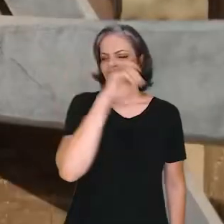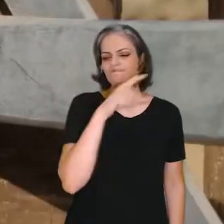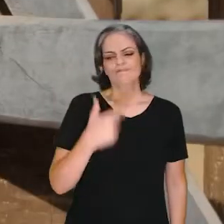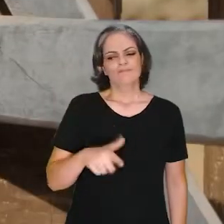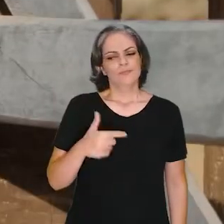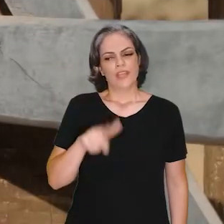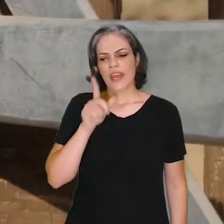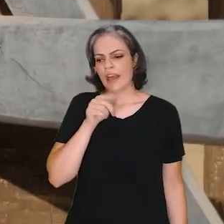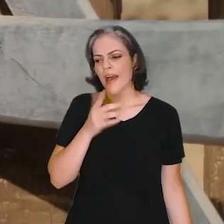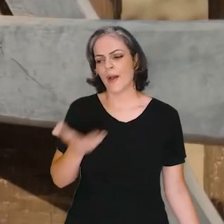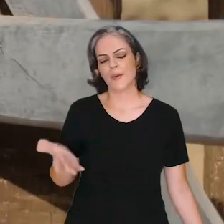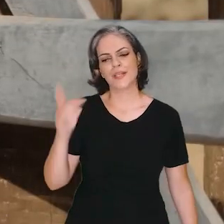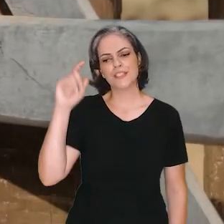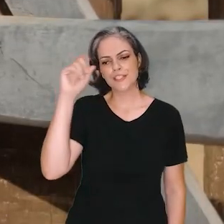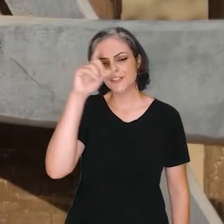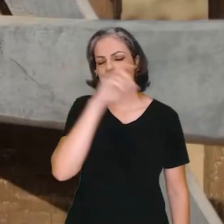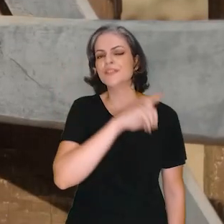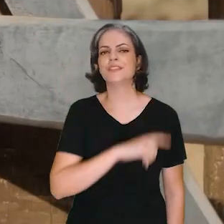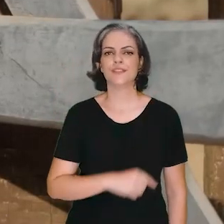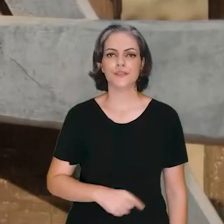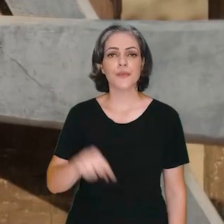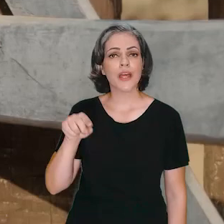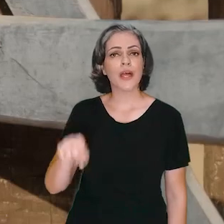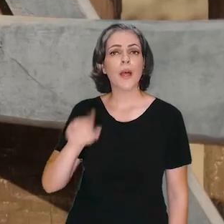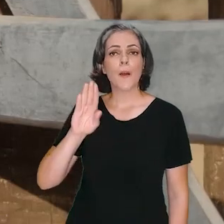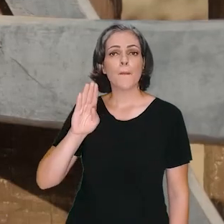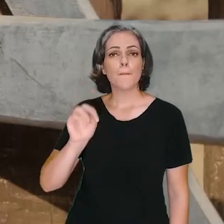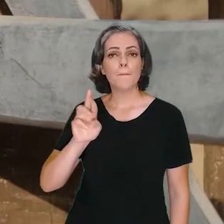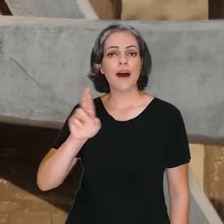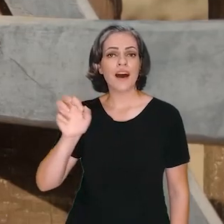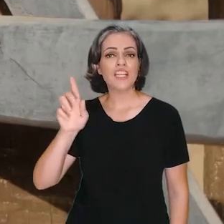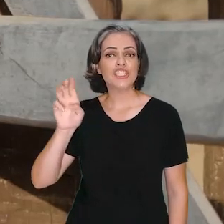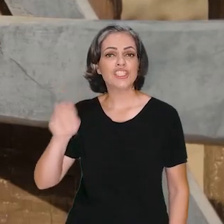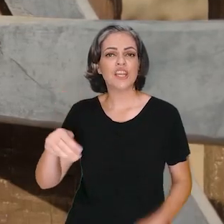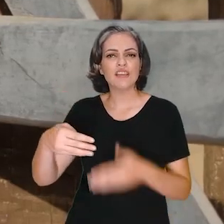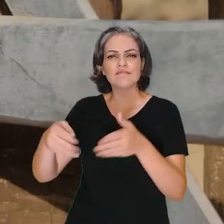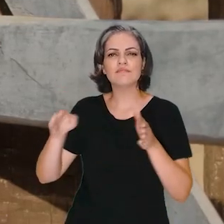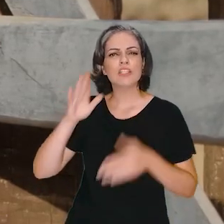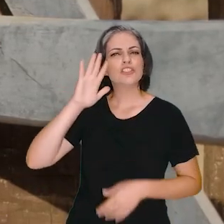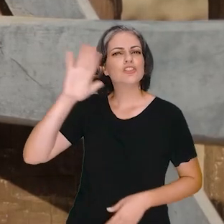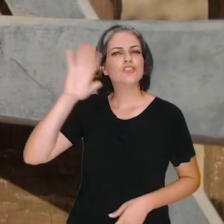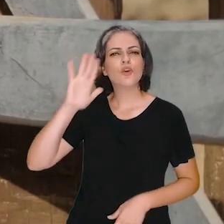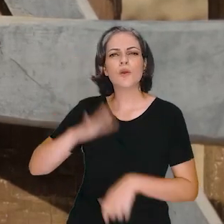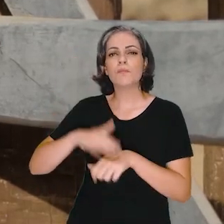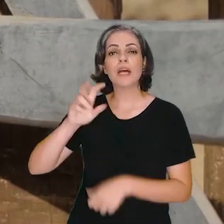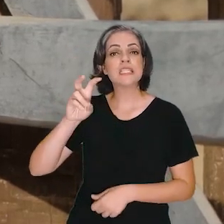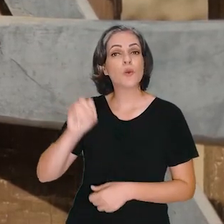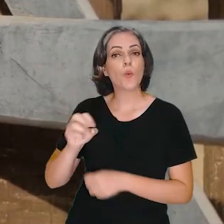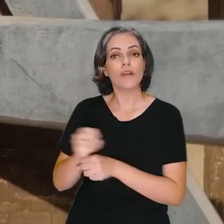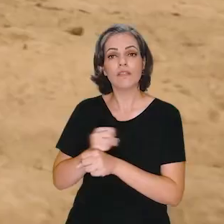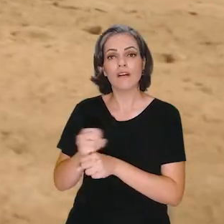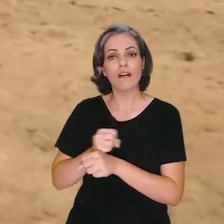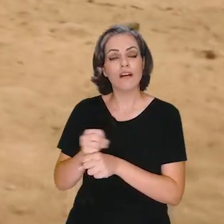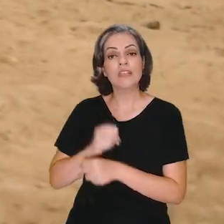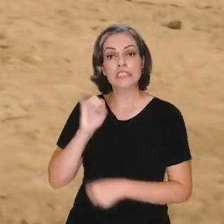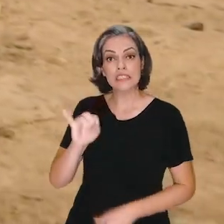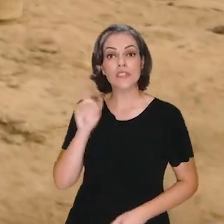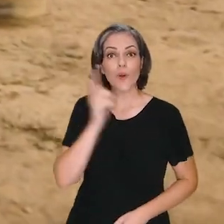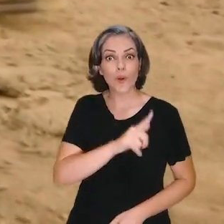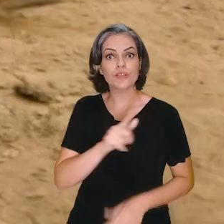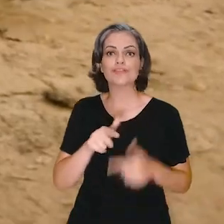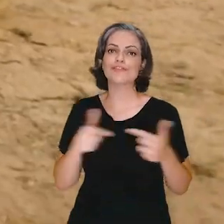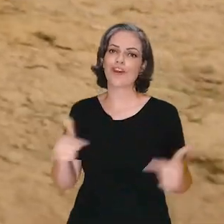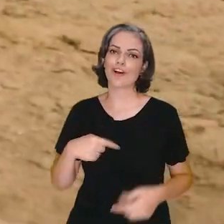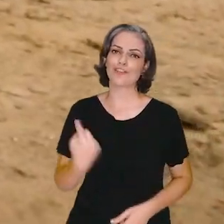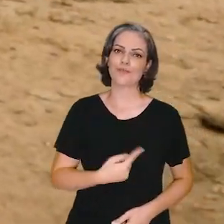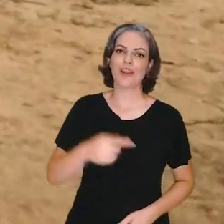é difícil, sem água é difícil. E com essa barragem, que é um sonho, né, que tem mais de 50 anos, eu acredito que essa barragem sair para nós